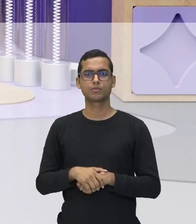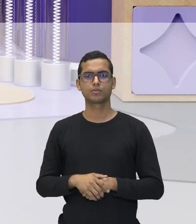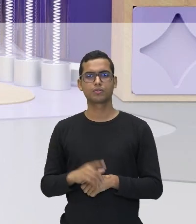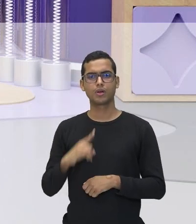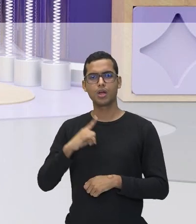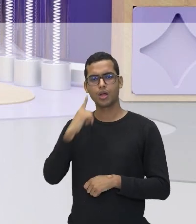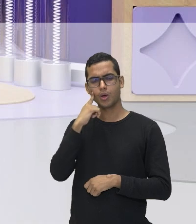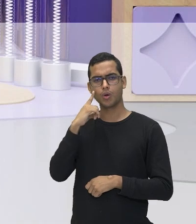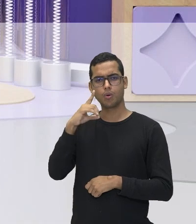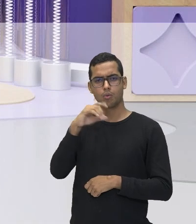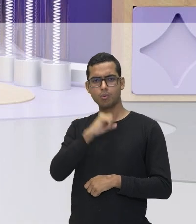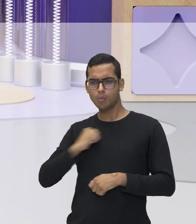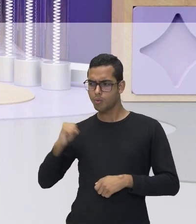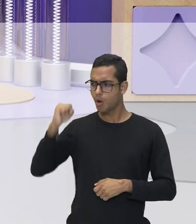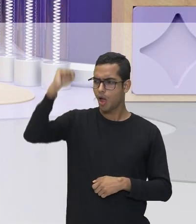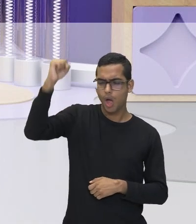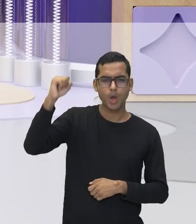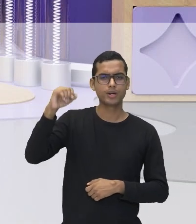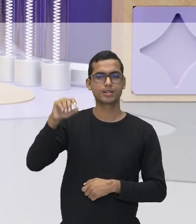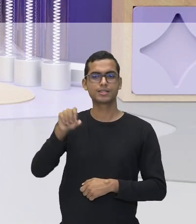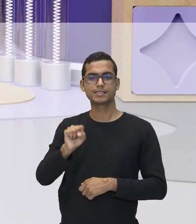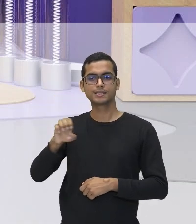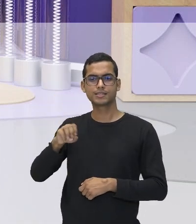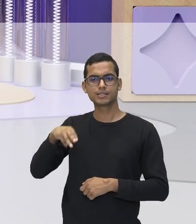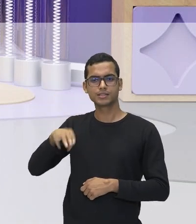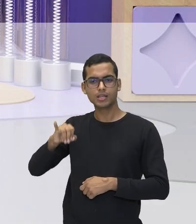semideuses. Fizeram